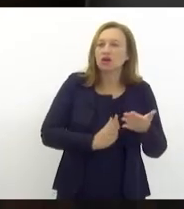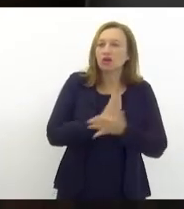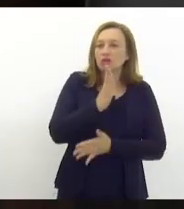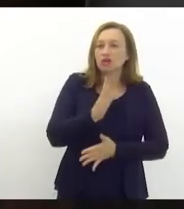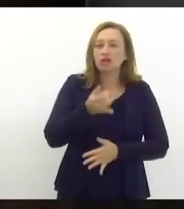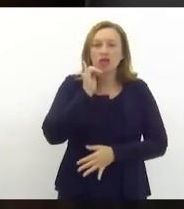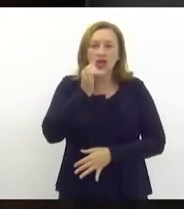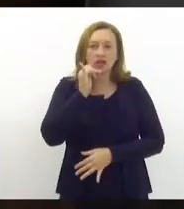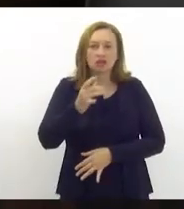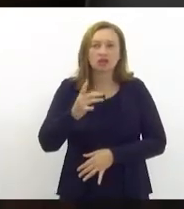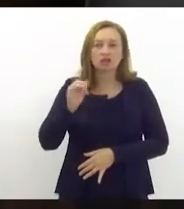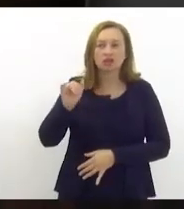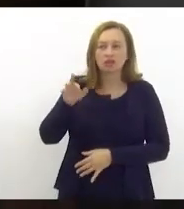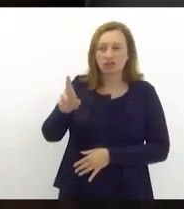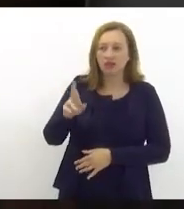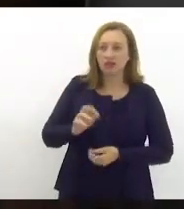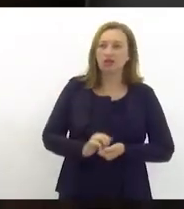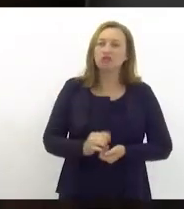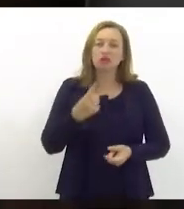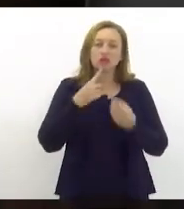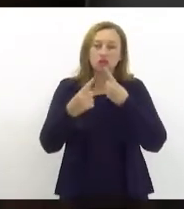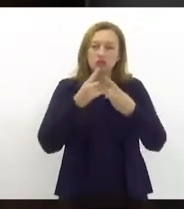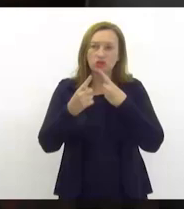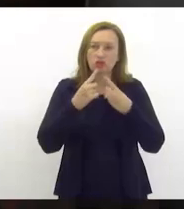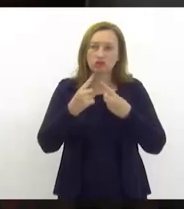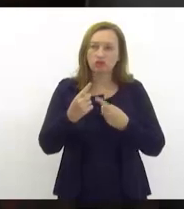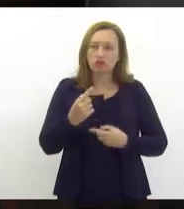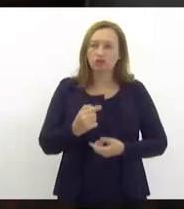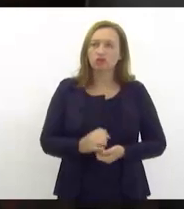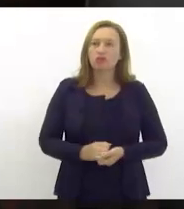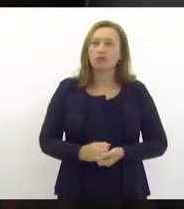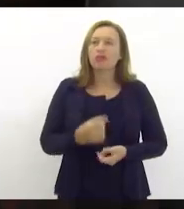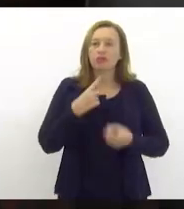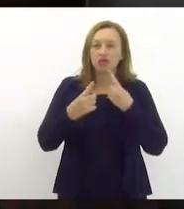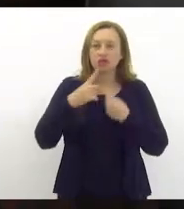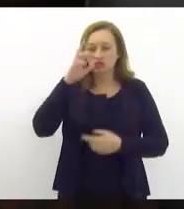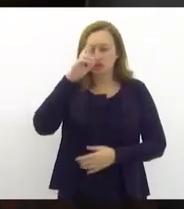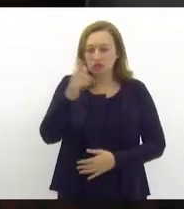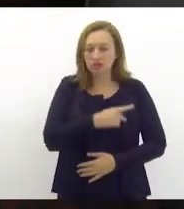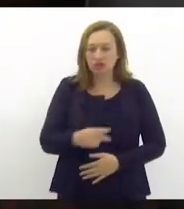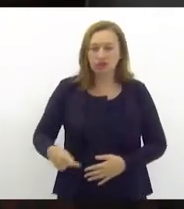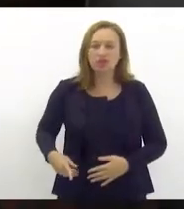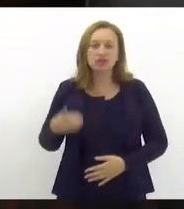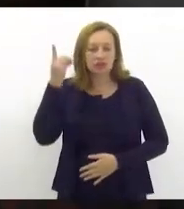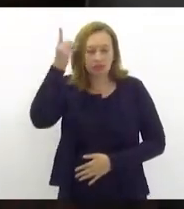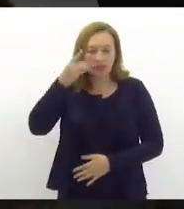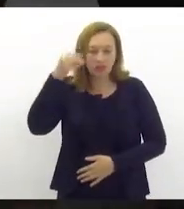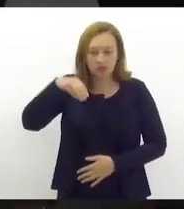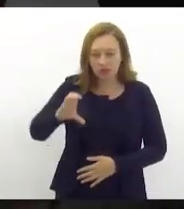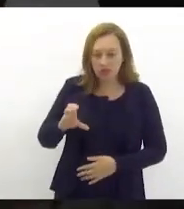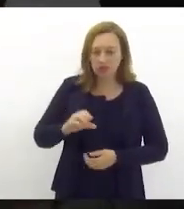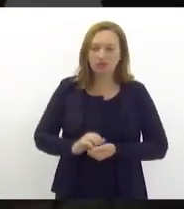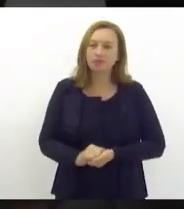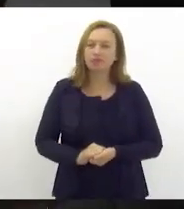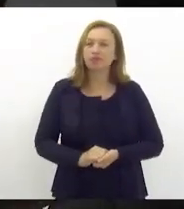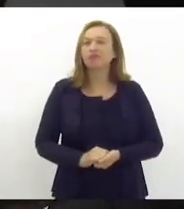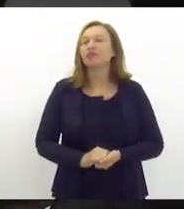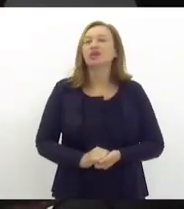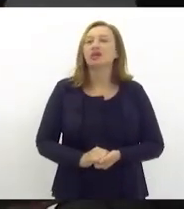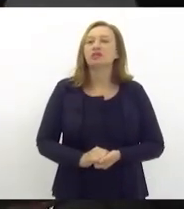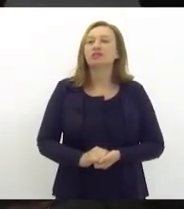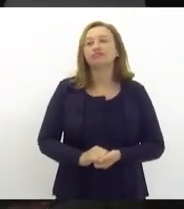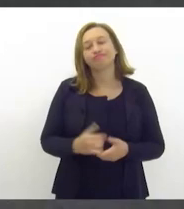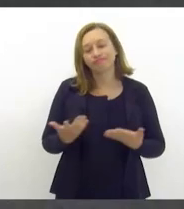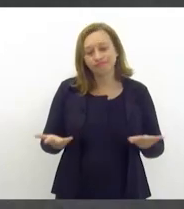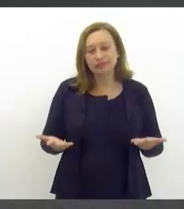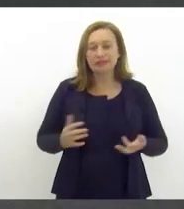Relator, deputado Rosenberg Reis. Em discussão. Para discutir, presidenta. Deputado Ming, para discutir. É